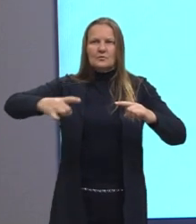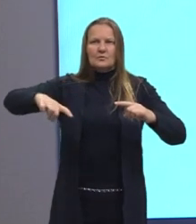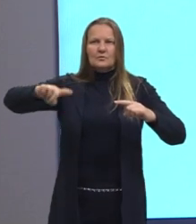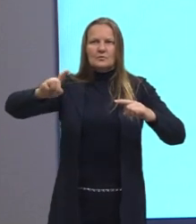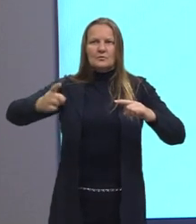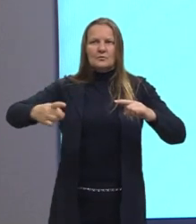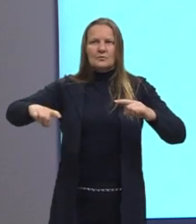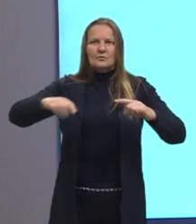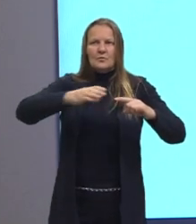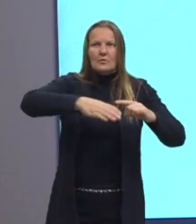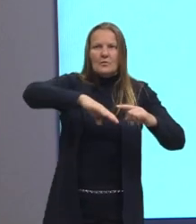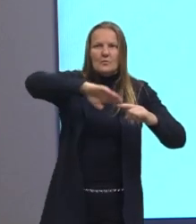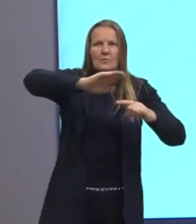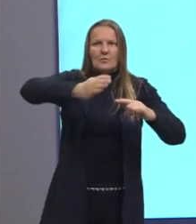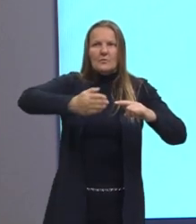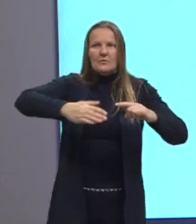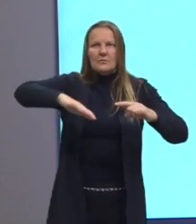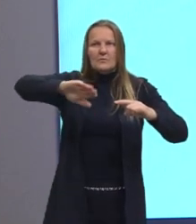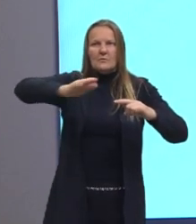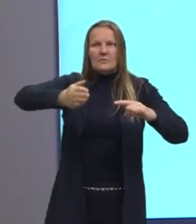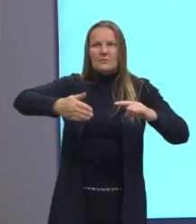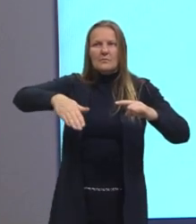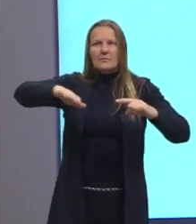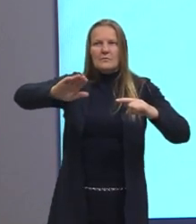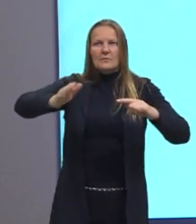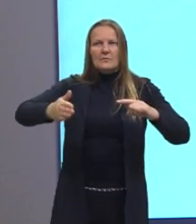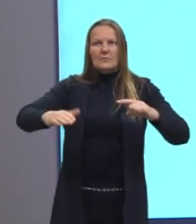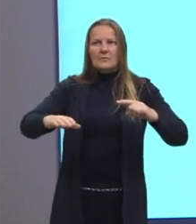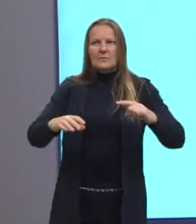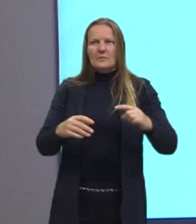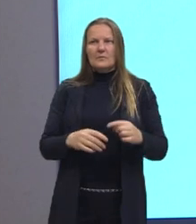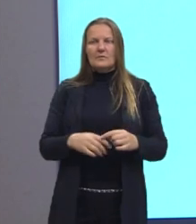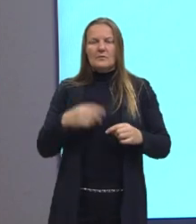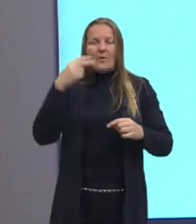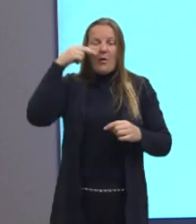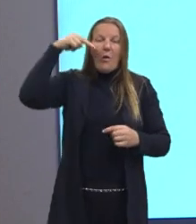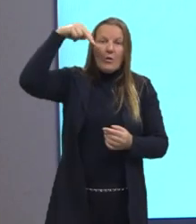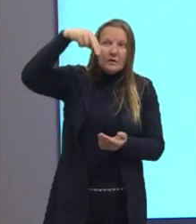ondulações aqui e de cima né Ficar algo circular